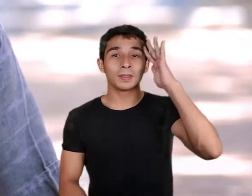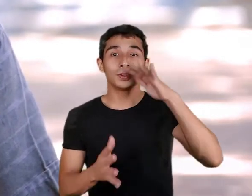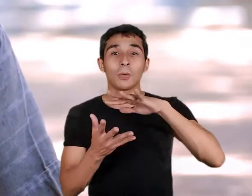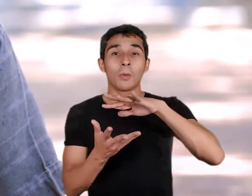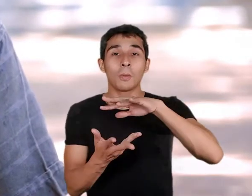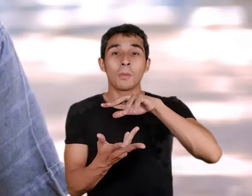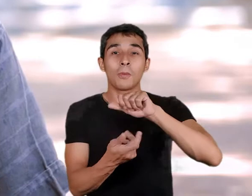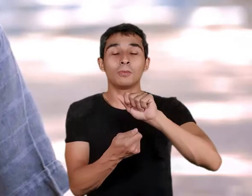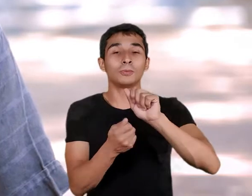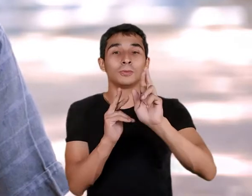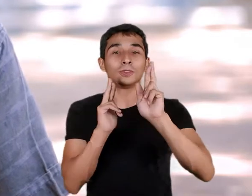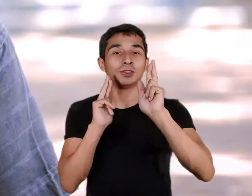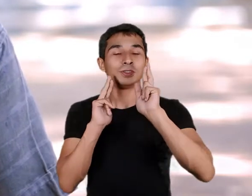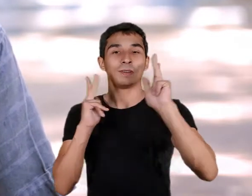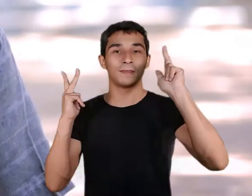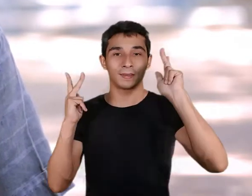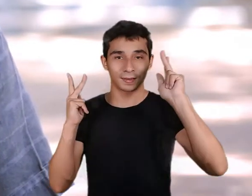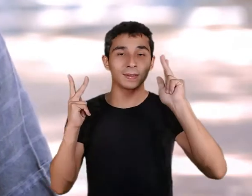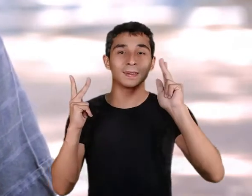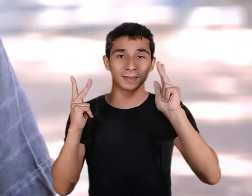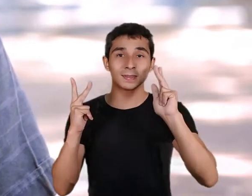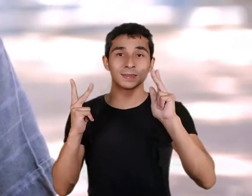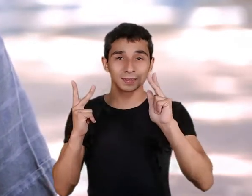totalmente diferente do que